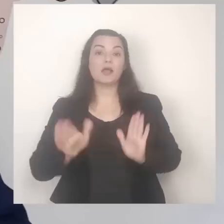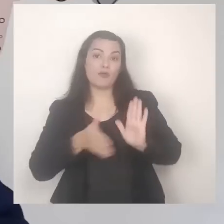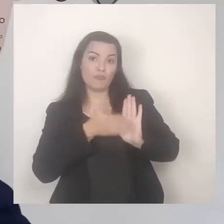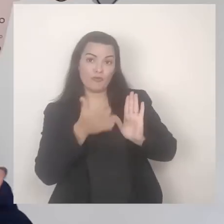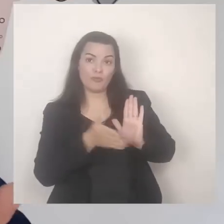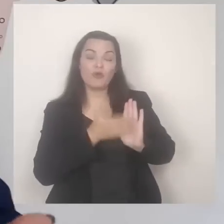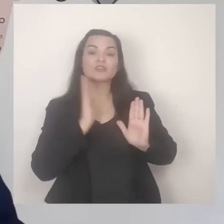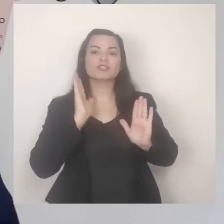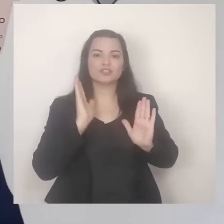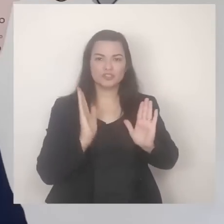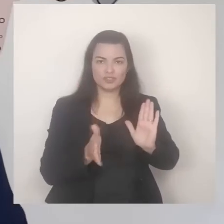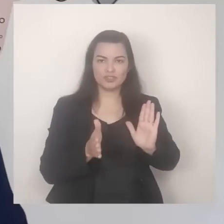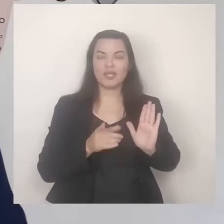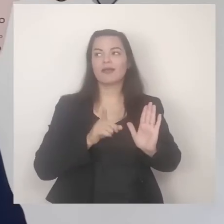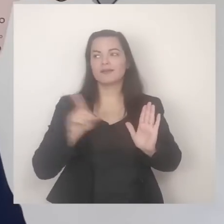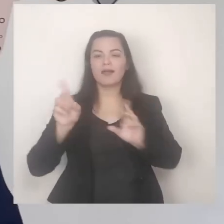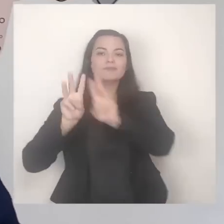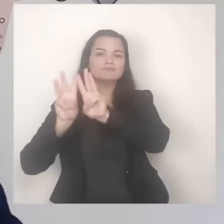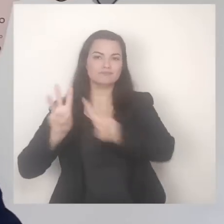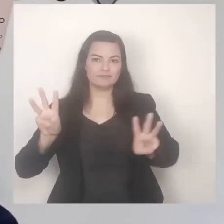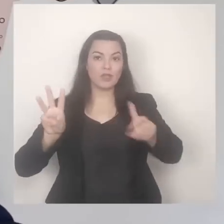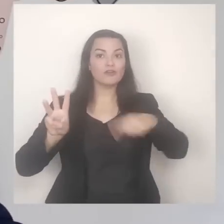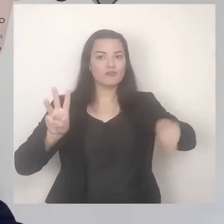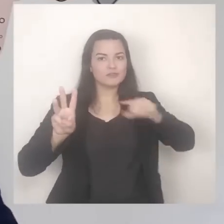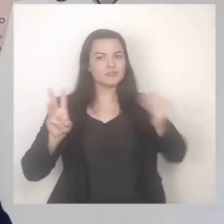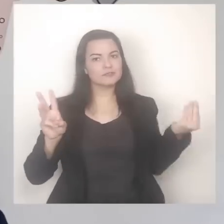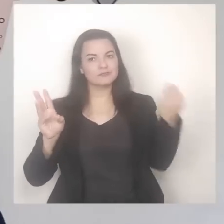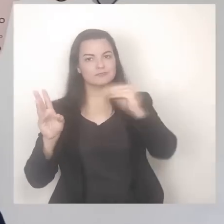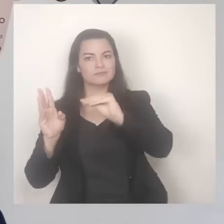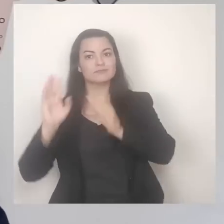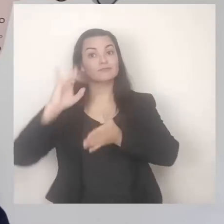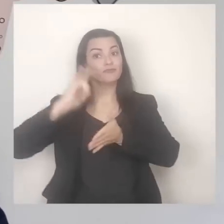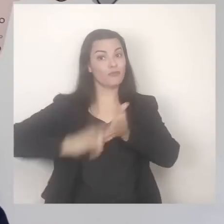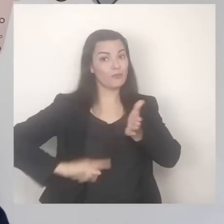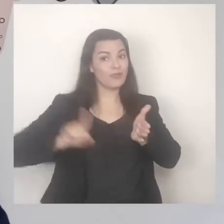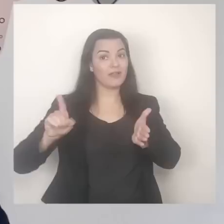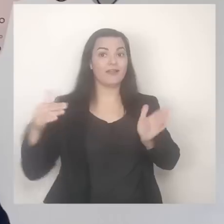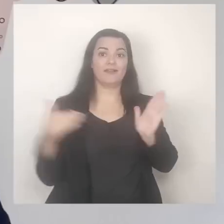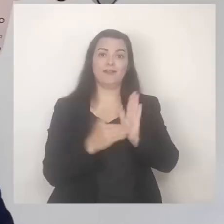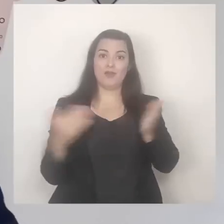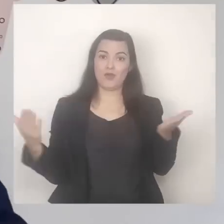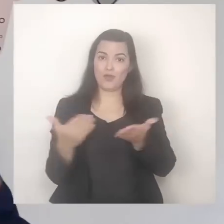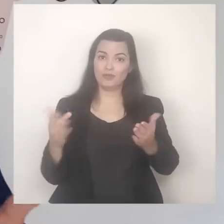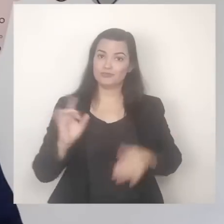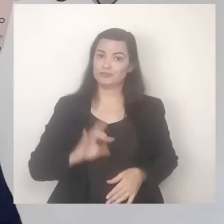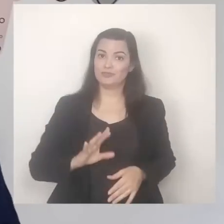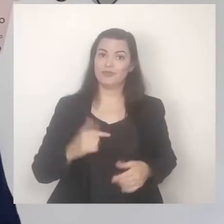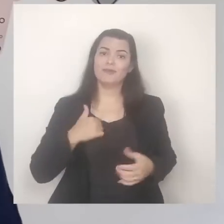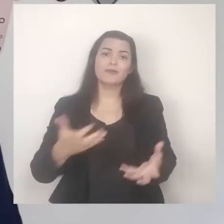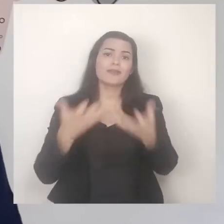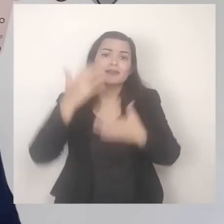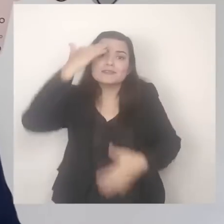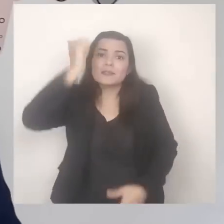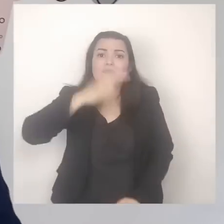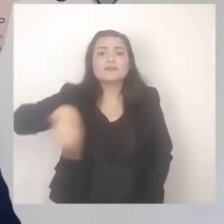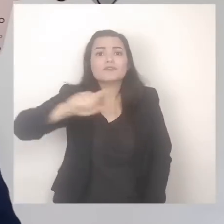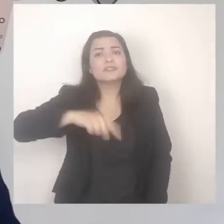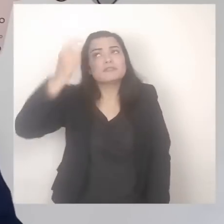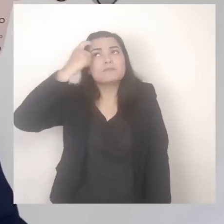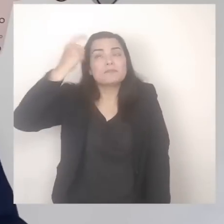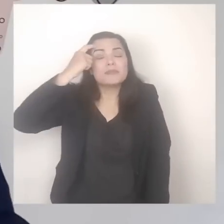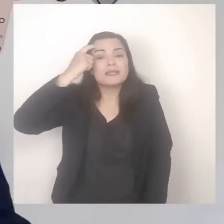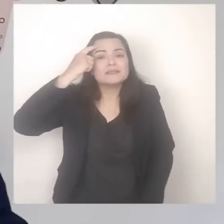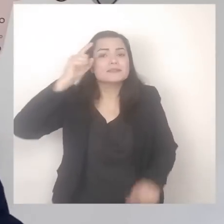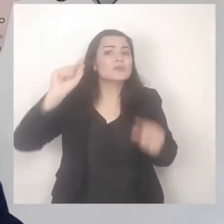ser disponibilizada para vocês preencherem lá no formulário até hoje, tá bom? Eu quero muito saber o que vocês